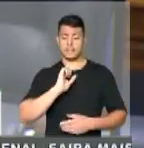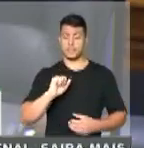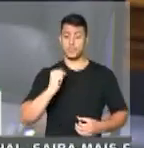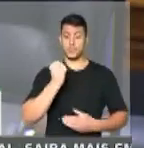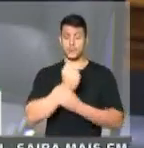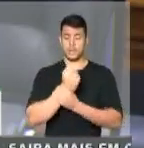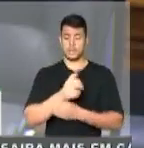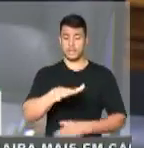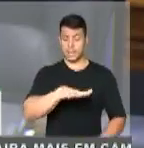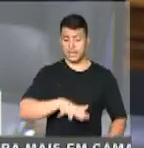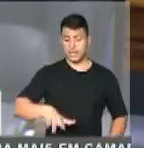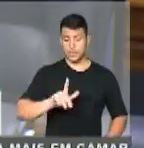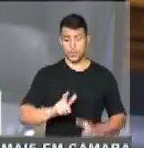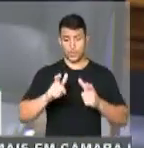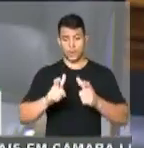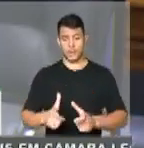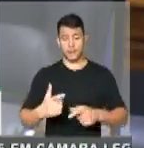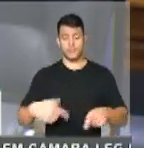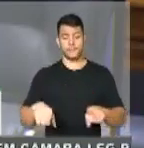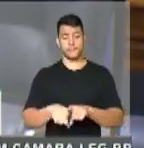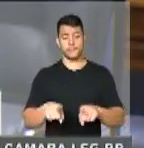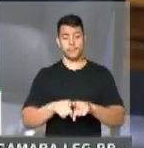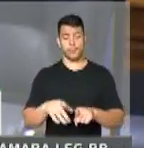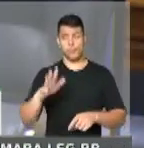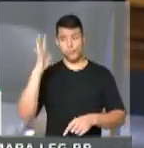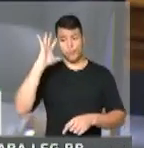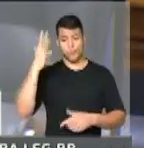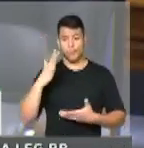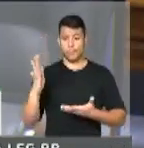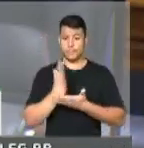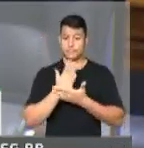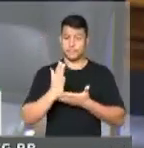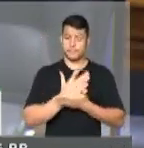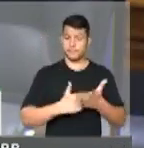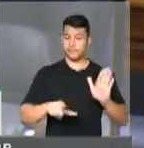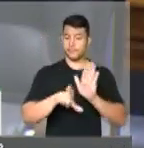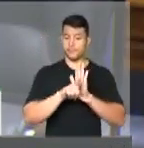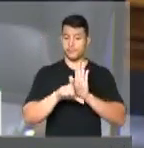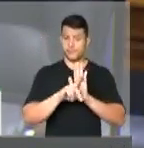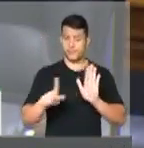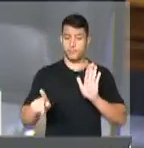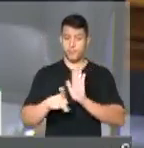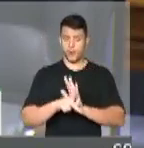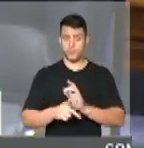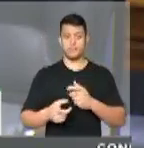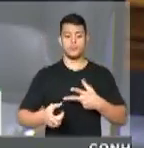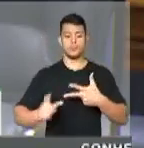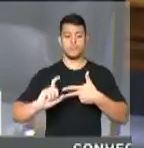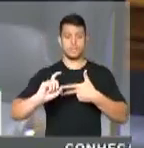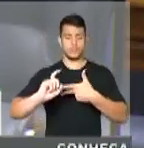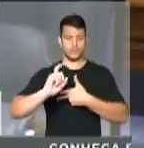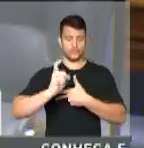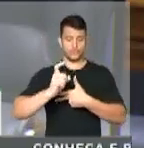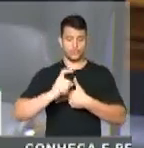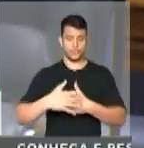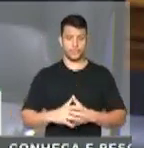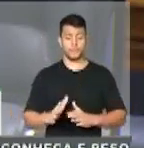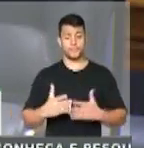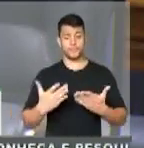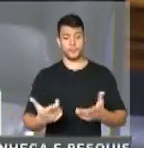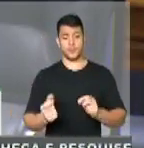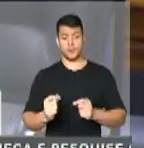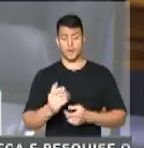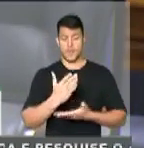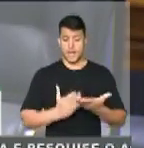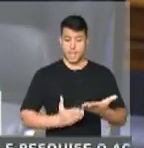além de outras atribuições definidas em lei específica de iniciativa do Poder Executivo. Senhor presidente, a aprovação